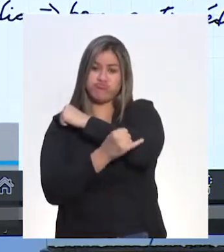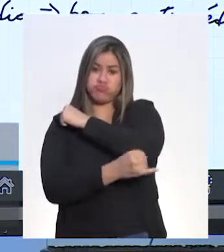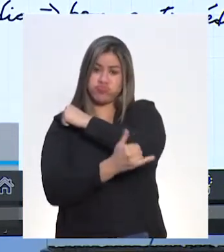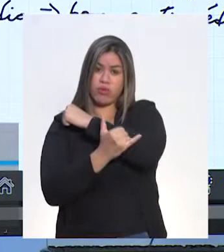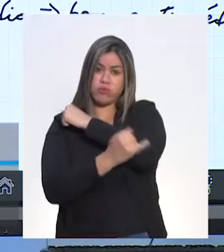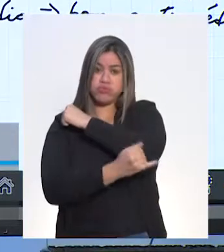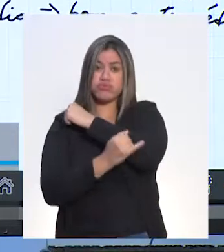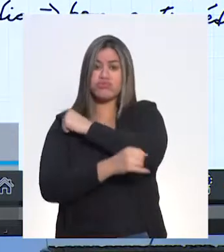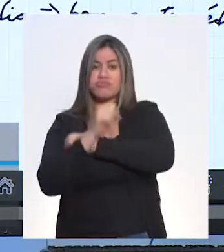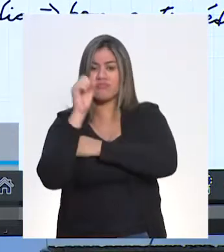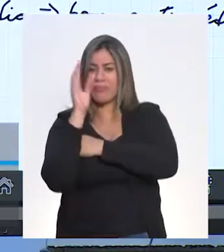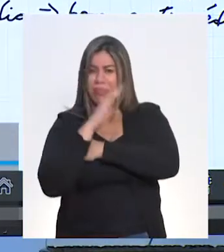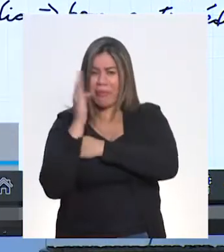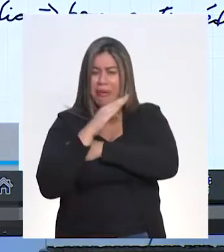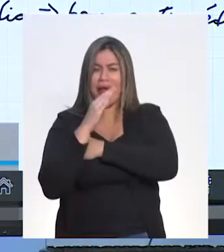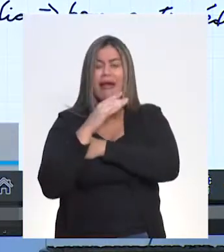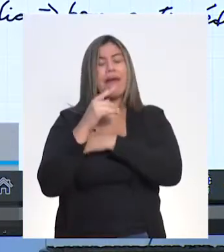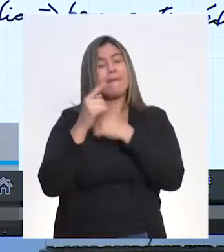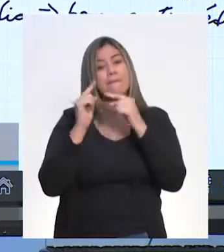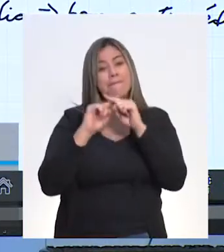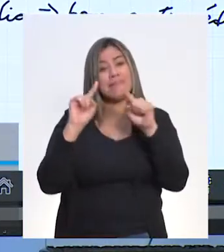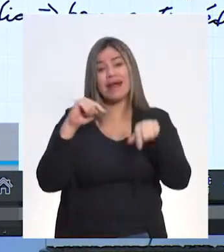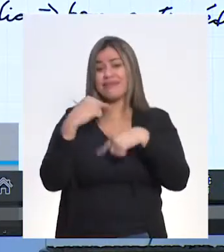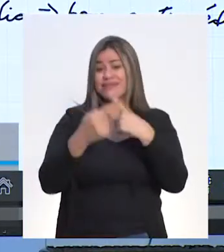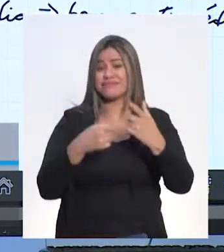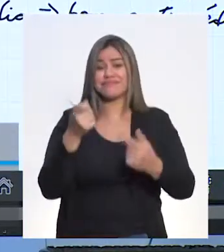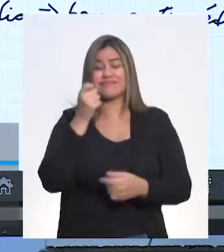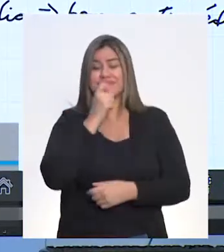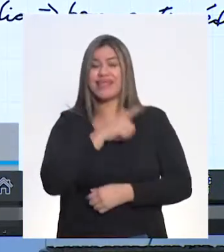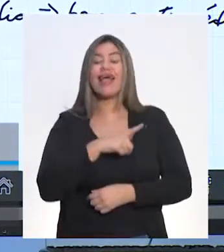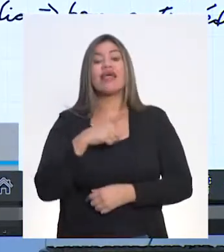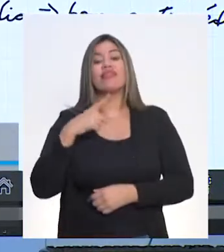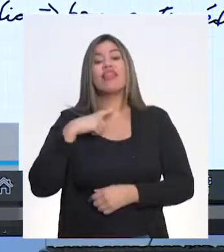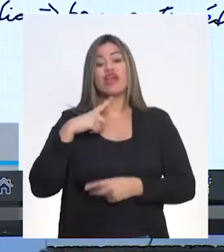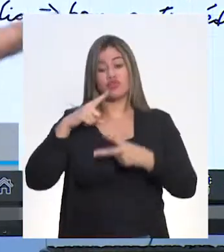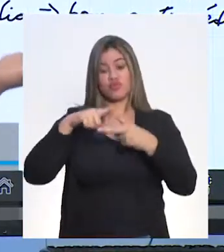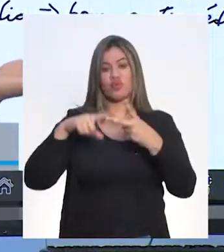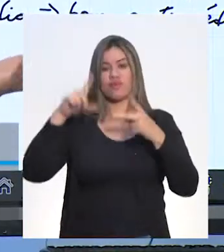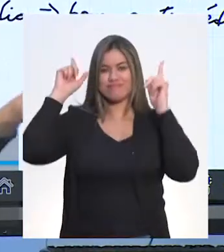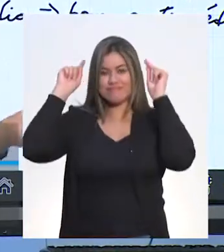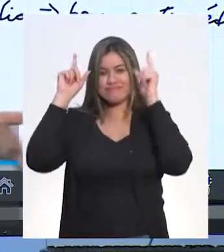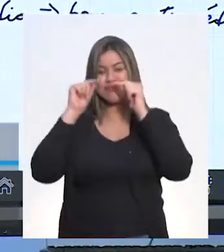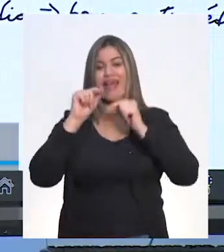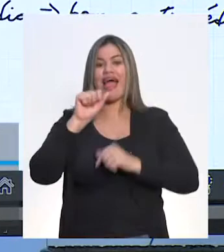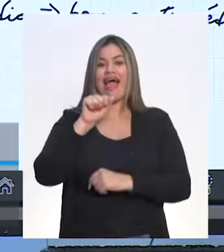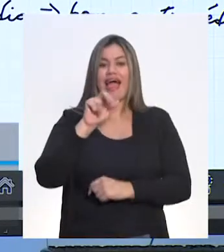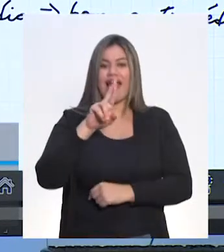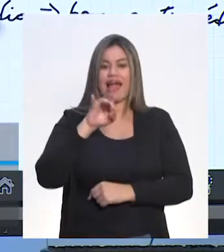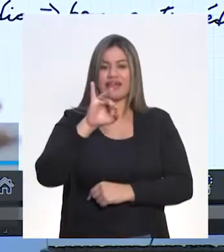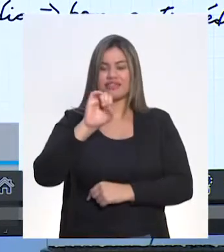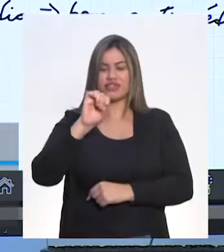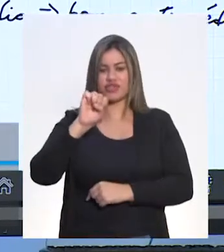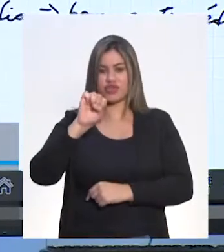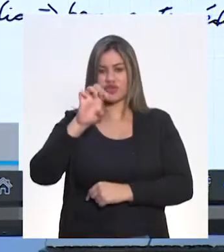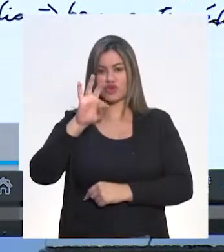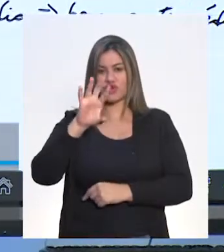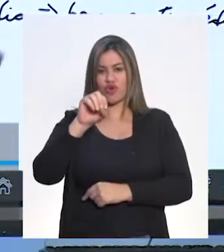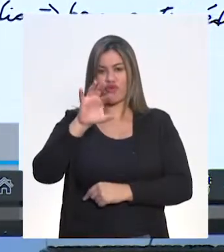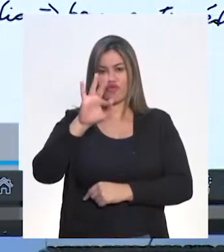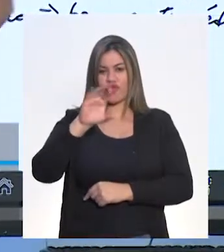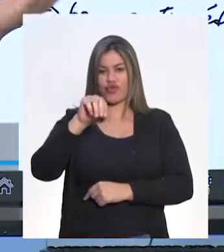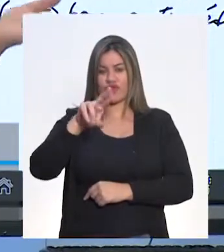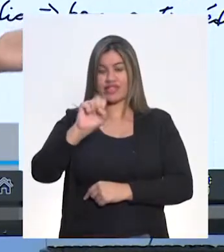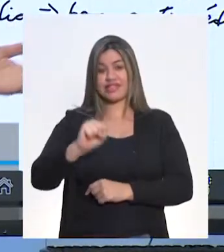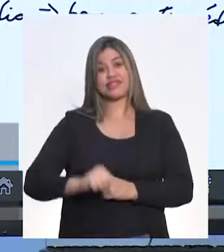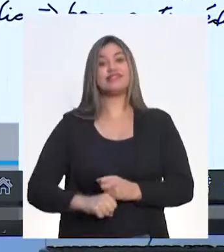né, teatrólogos gregos na história. Nós temos Aristófanes, que é um grande comediógrafo, né, escreveu As Rãs, A né,